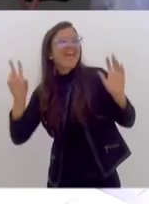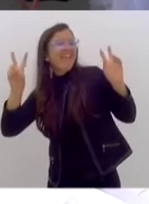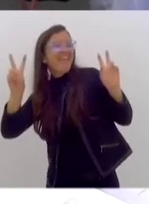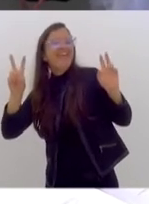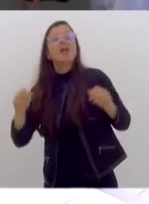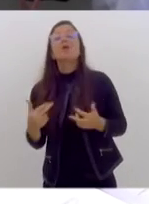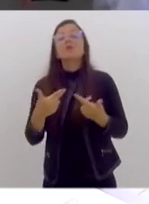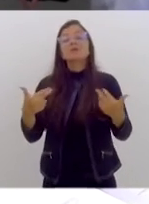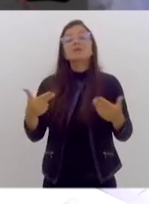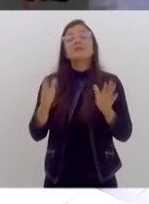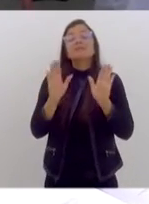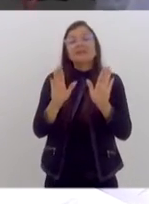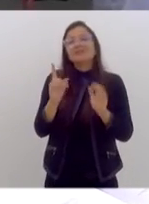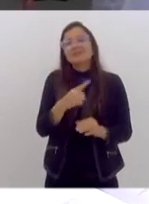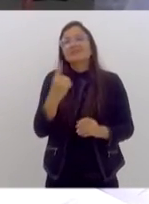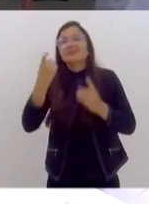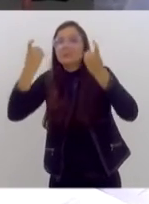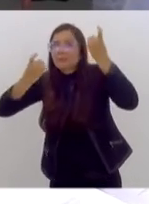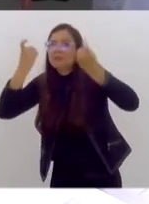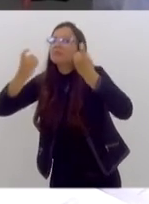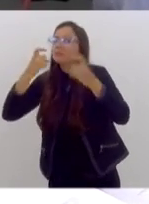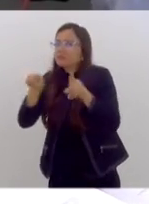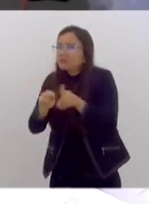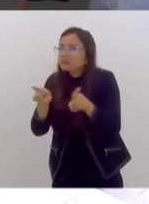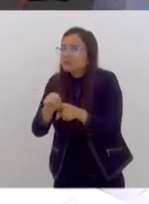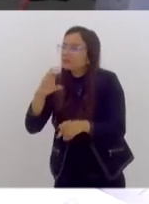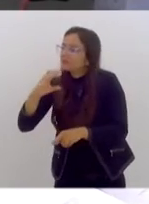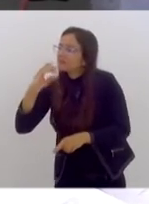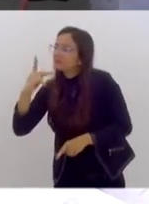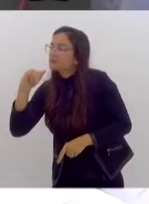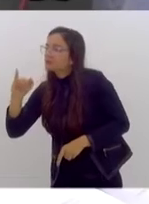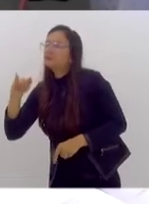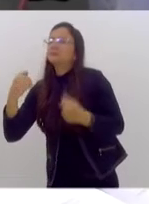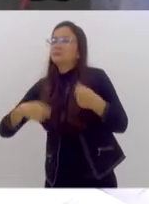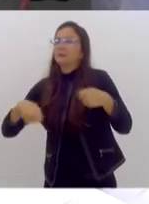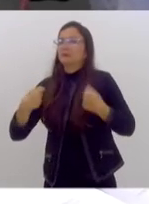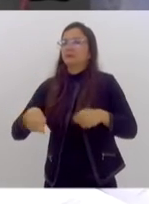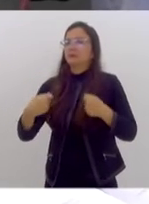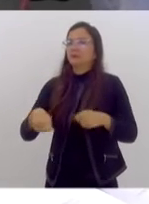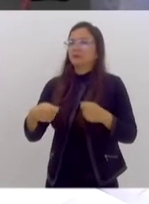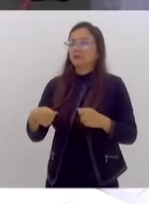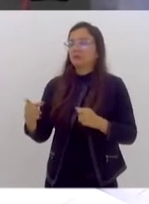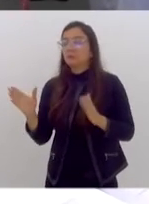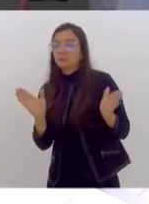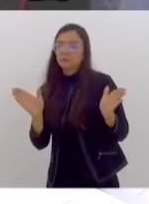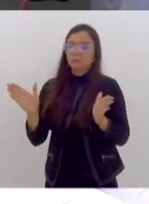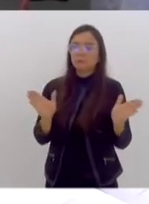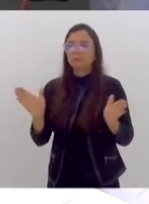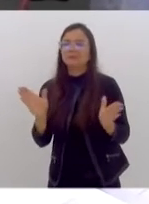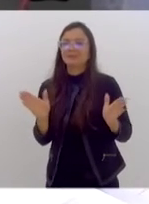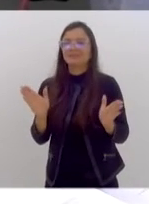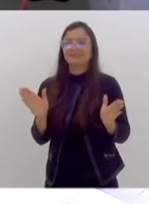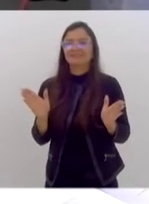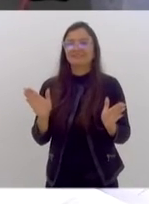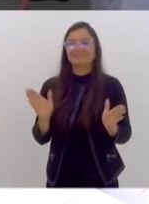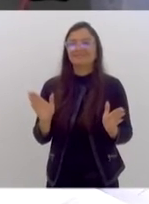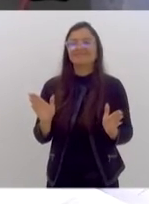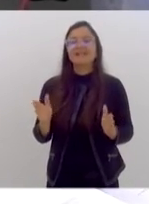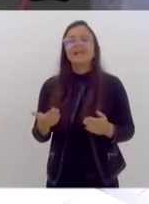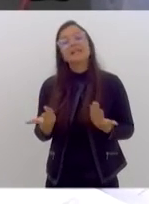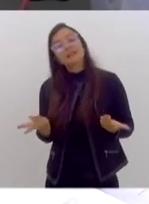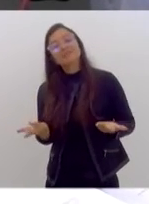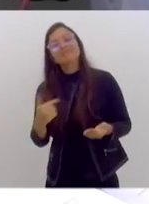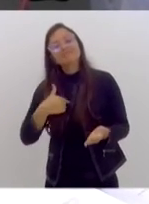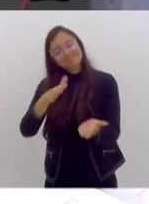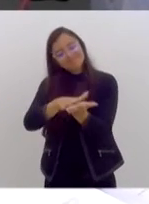preocupadas com a responsabilidade de uma CPI tão importante para a população então parabenizar